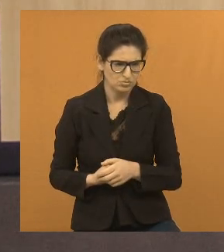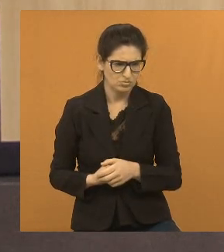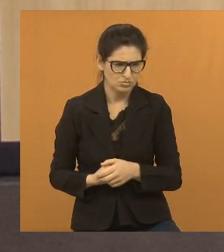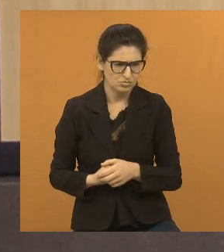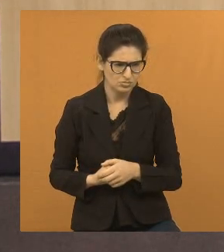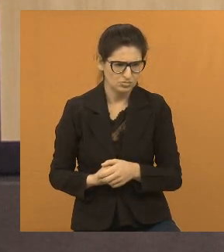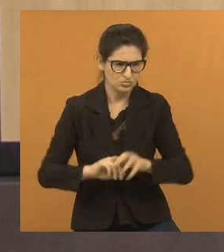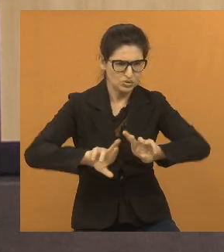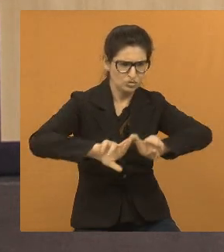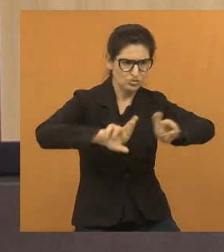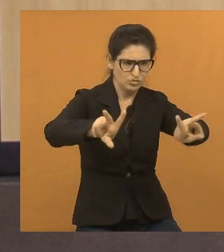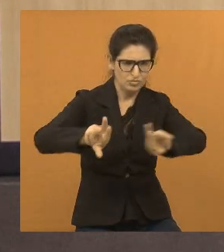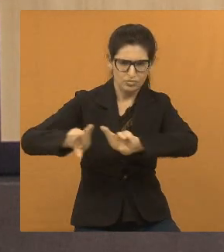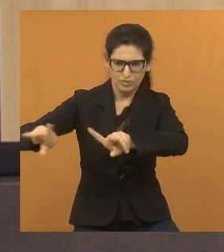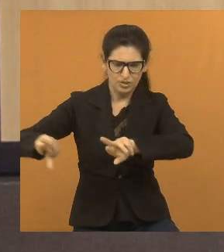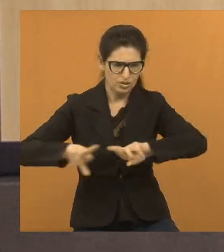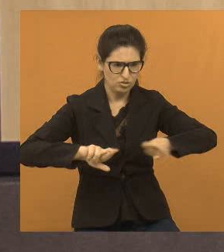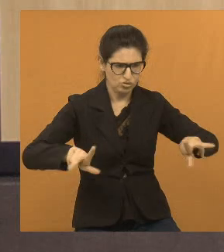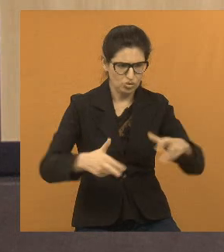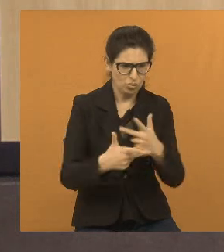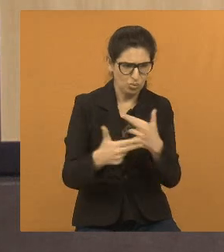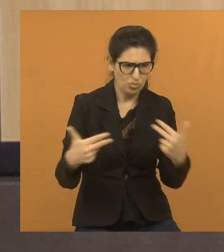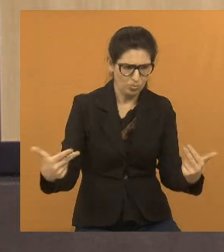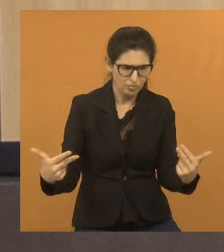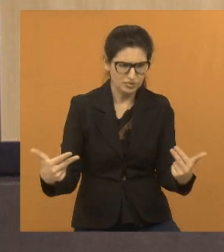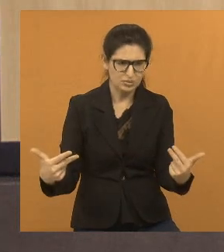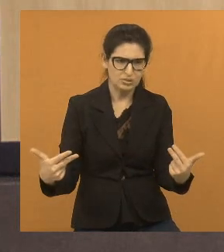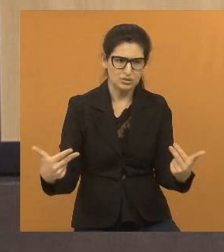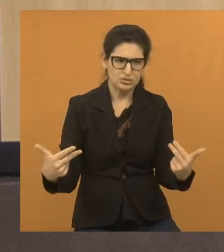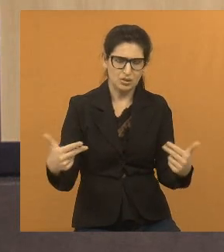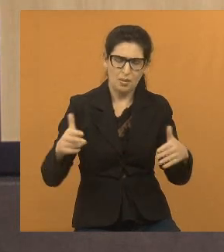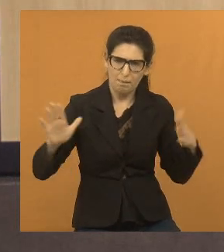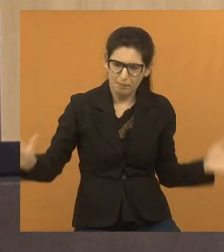diversificação de atividades lá, incentivando mais a indústria na região.